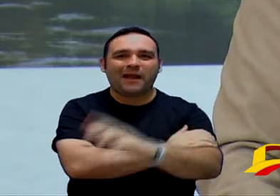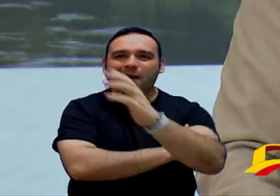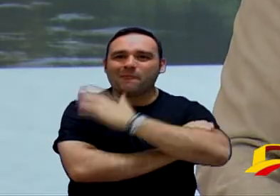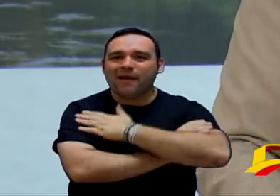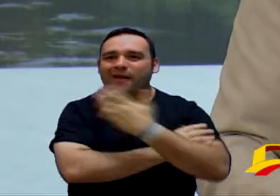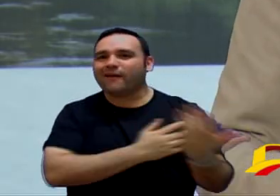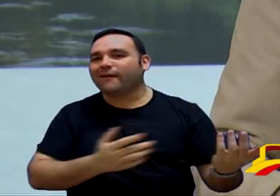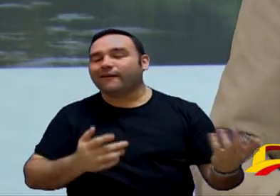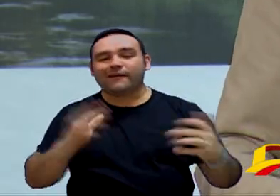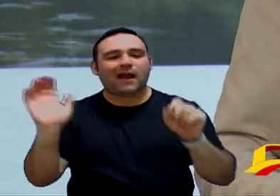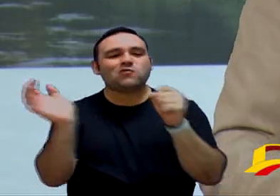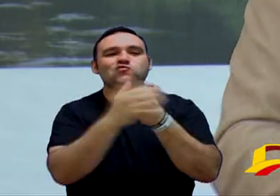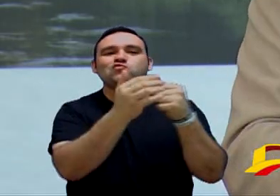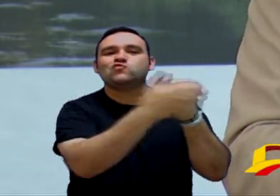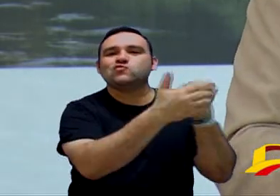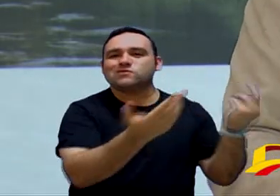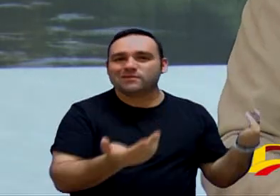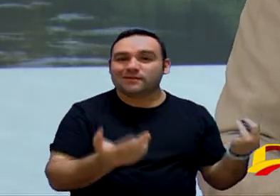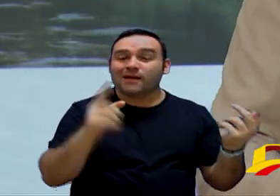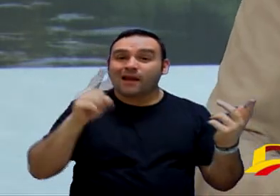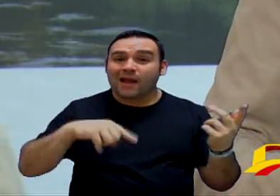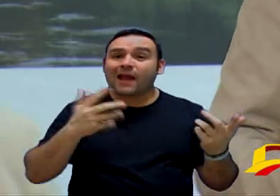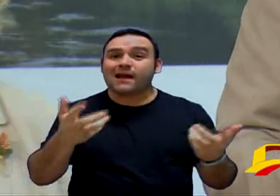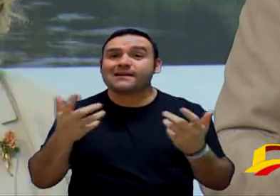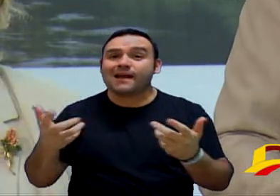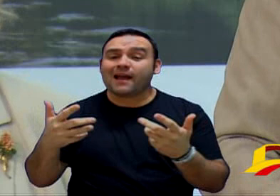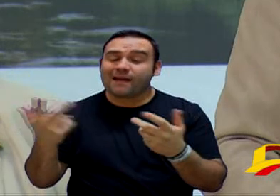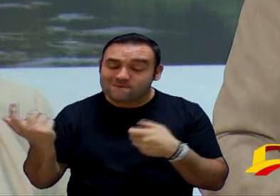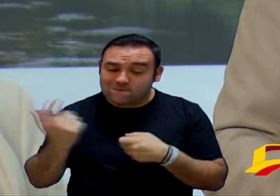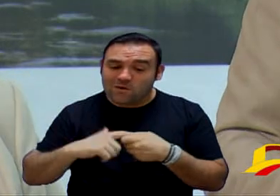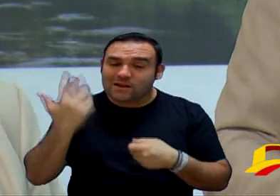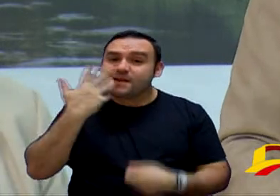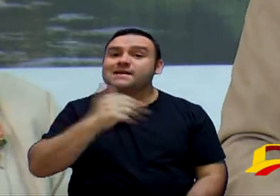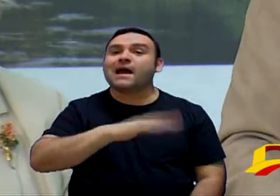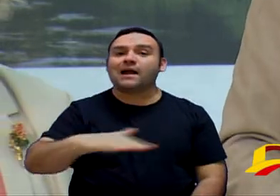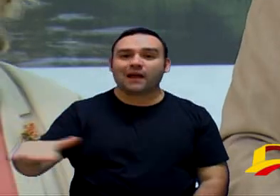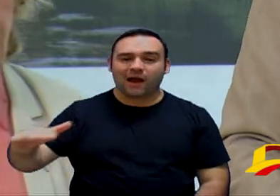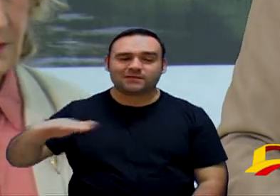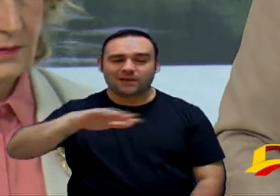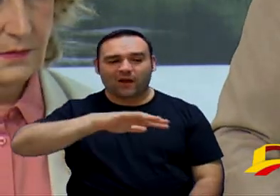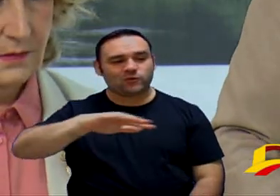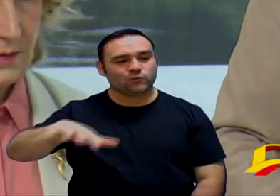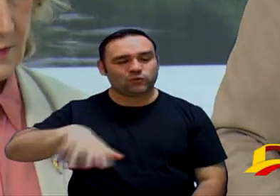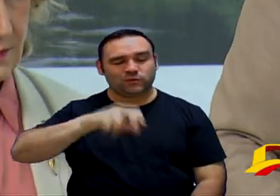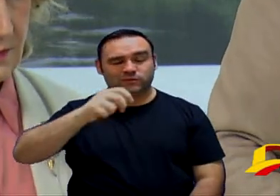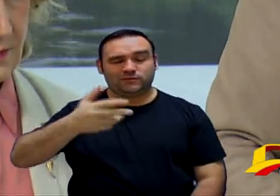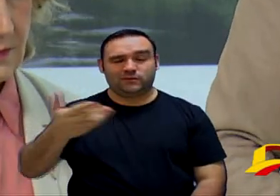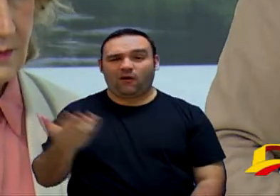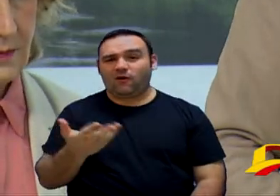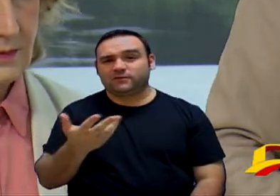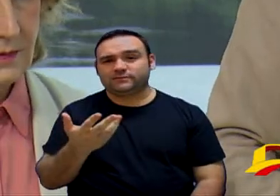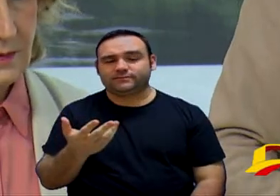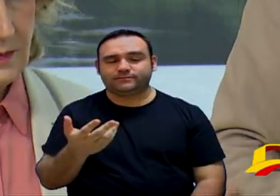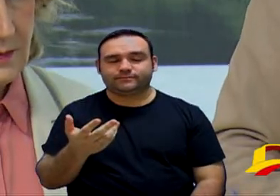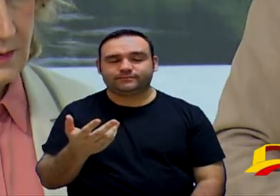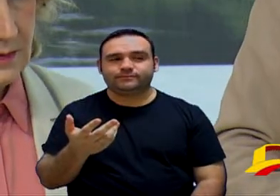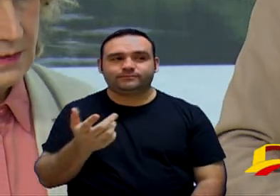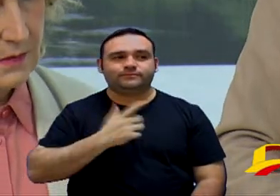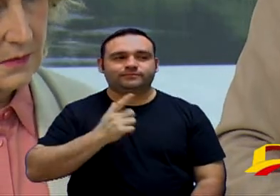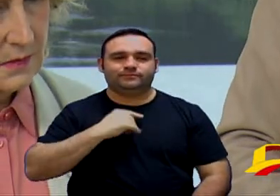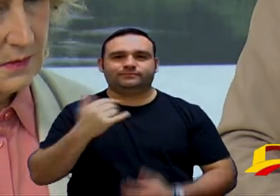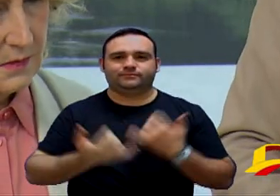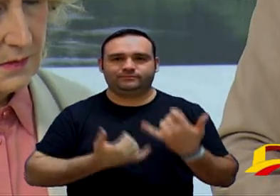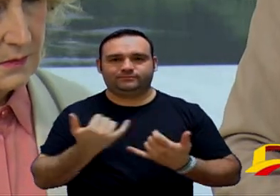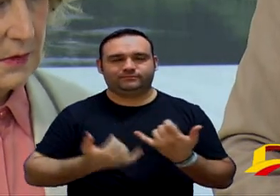esconde-esconde é o que a gente fazia que a gente quer trazer de volta para essas crianças que estão